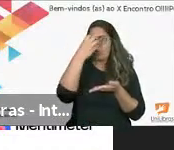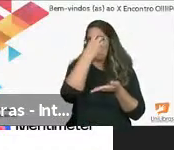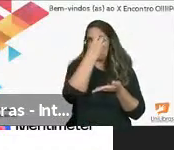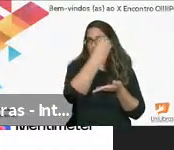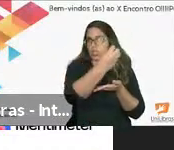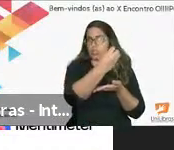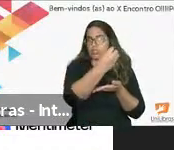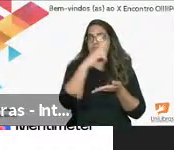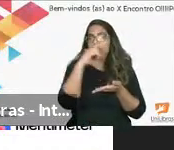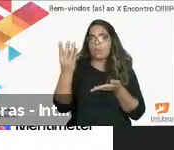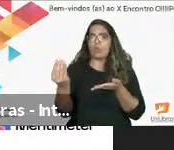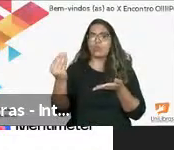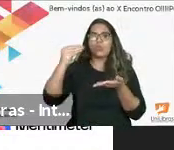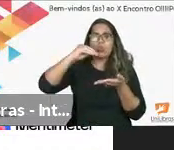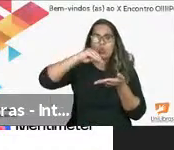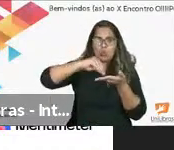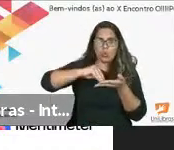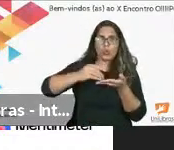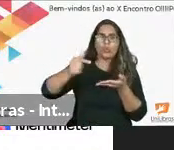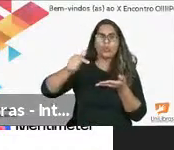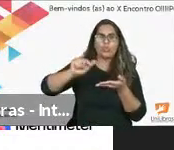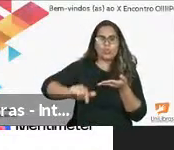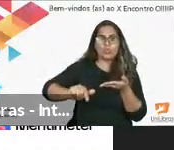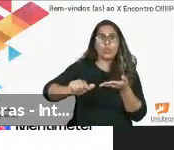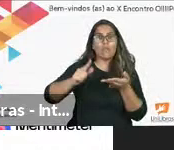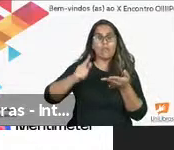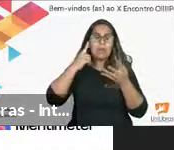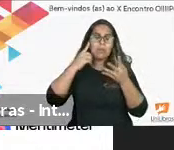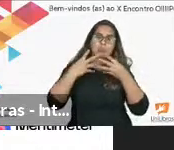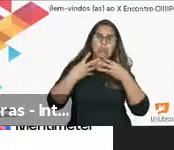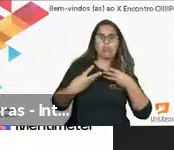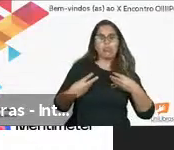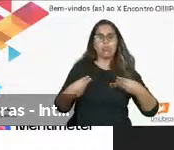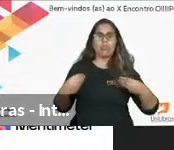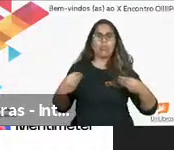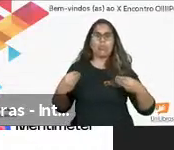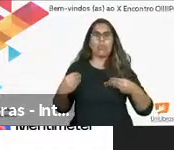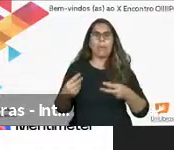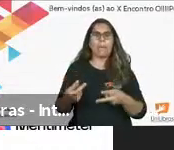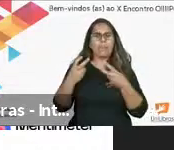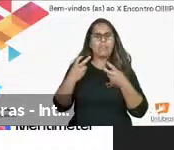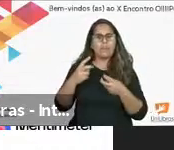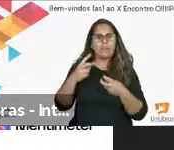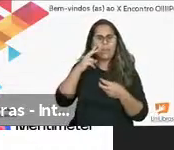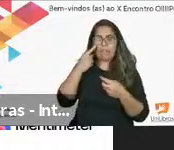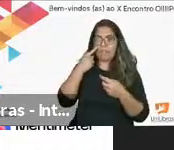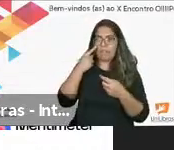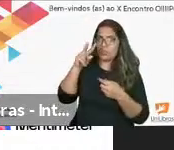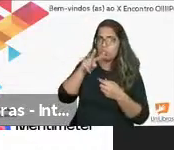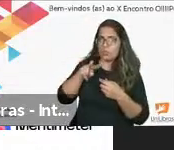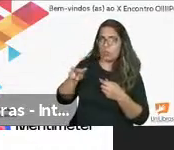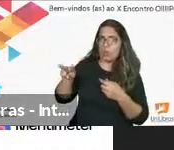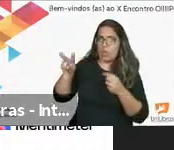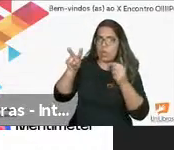depois colocou de novo, ela se recupera, e quando apresenta no campo visual da salamandra